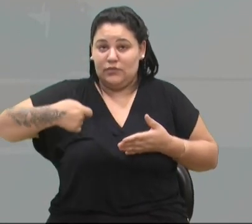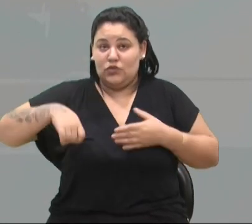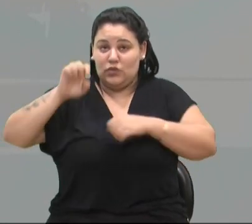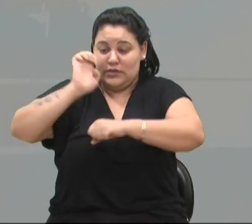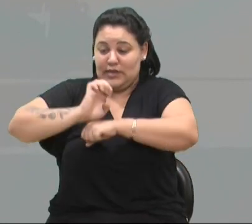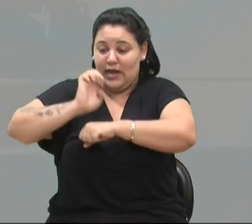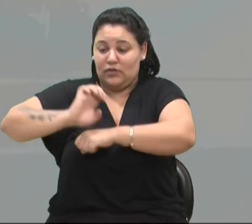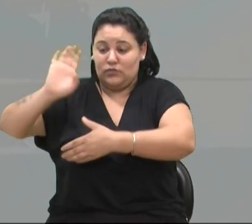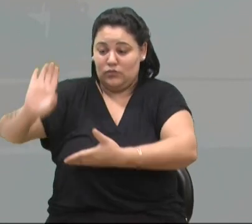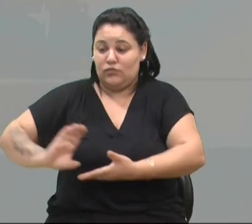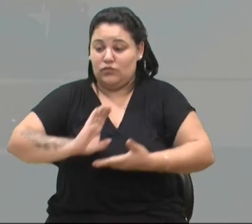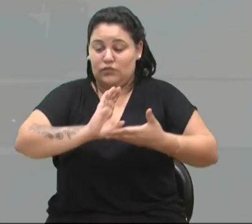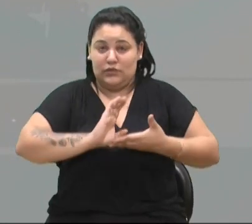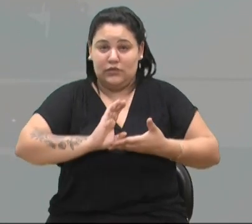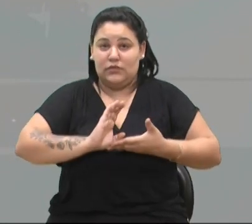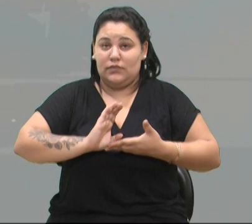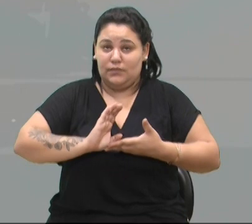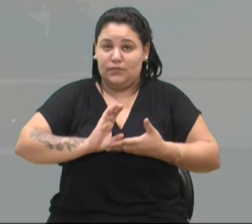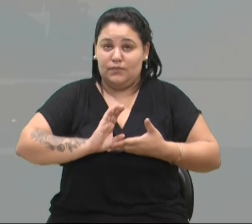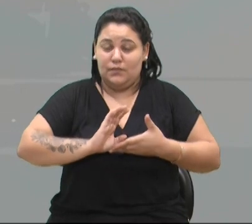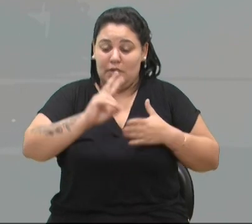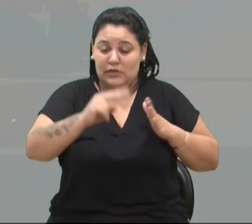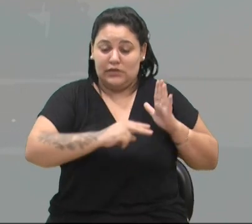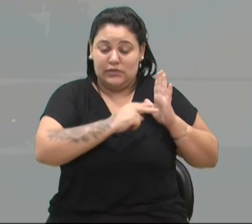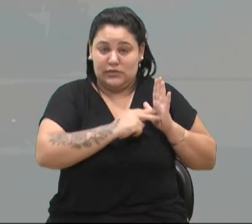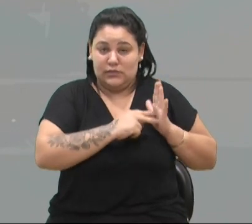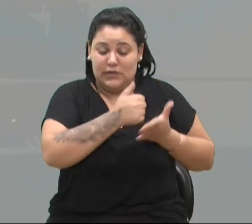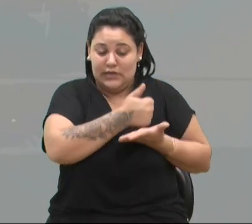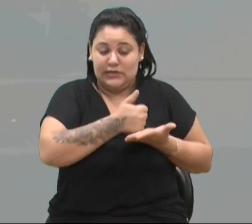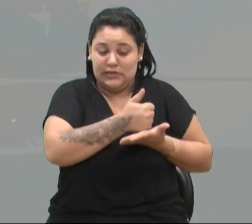também uma subvenção maior para a atenção primária, e